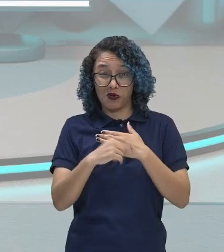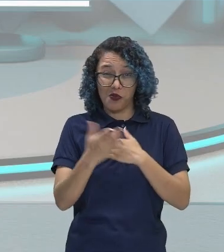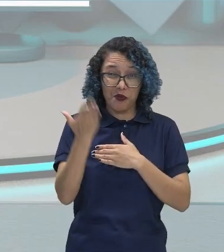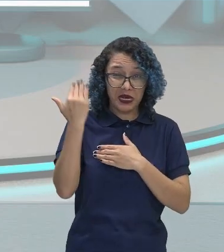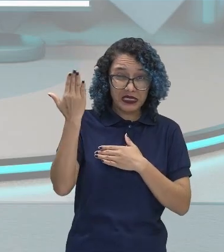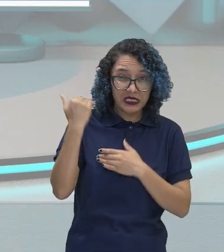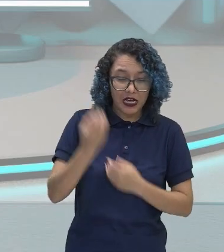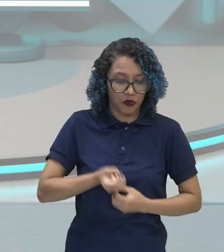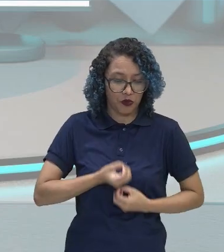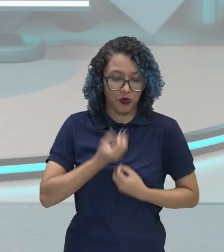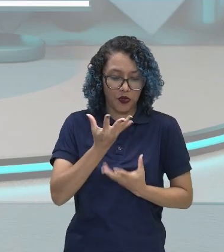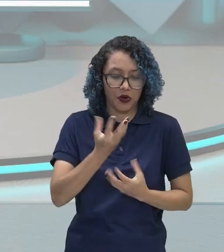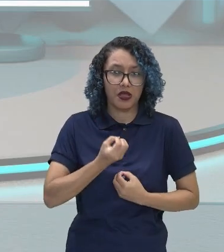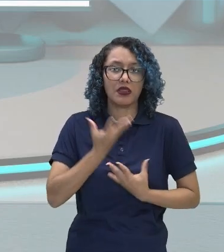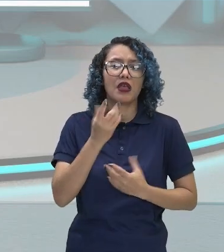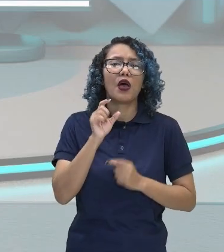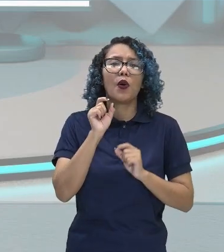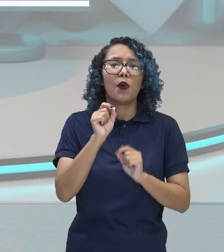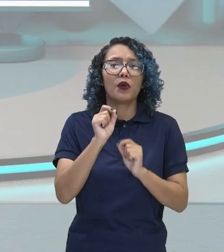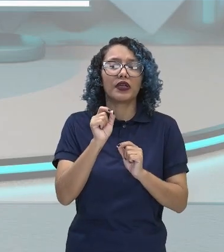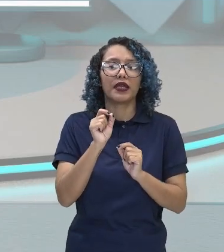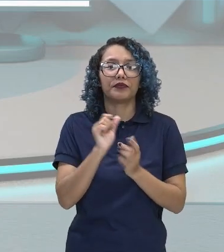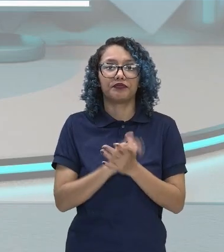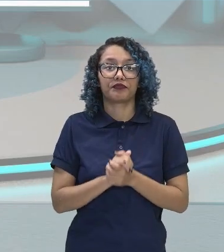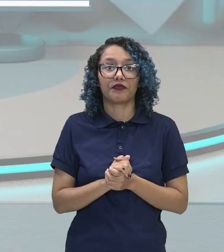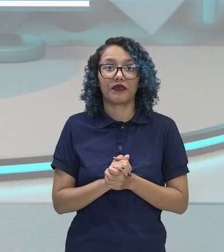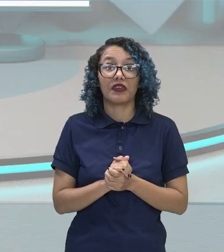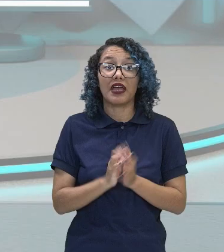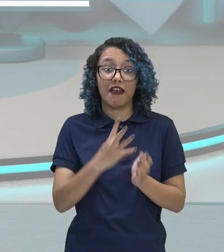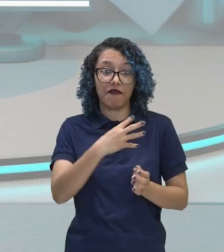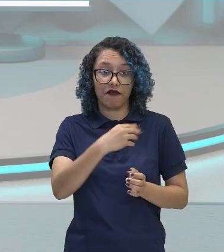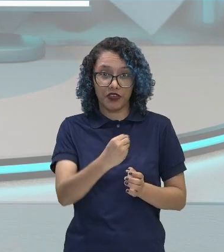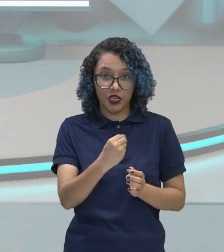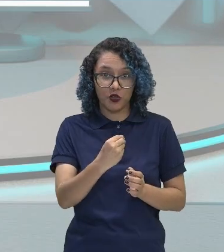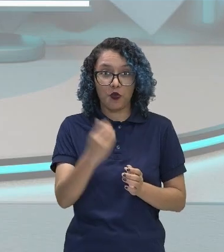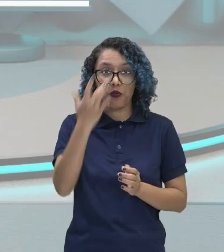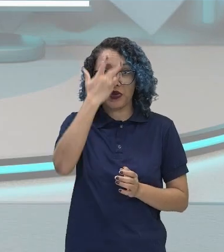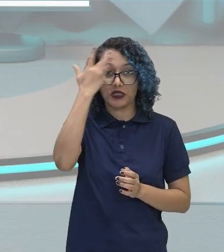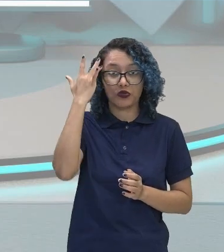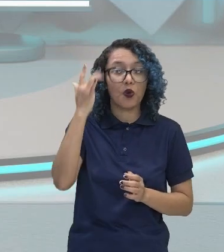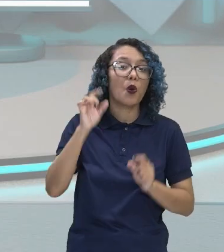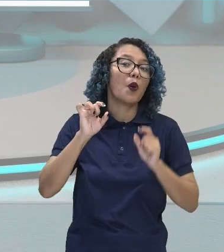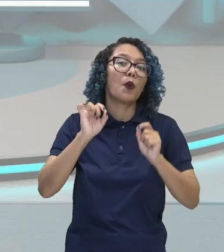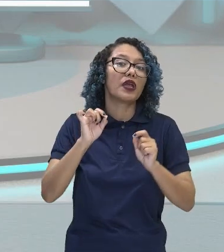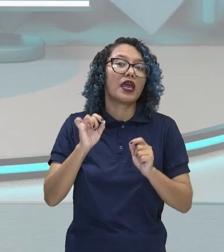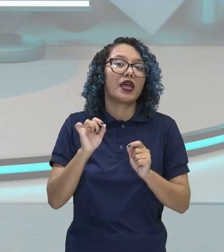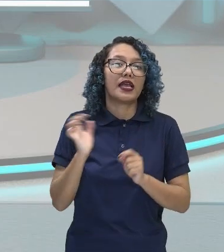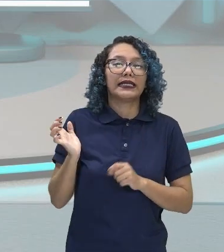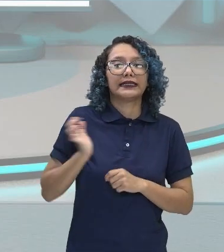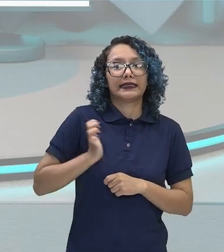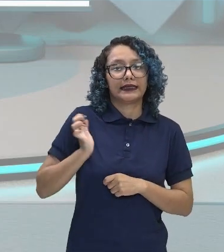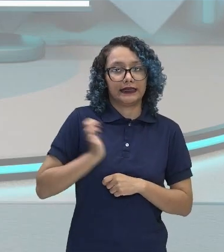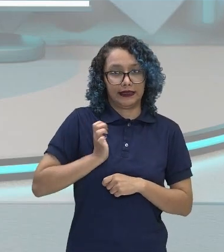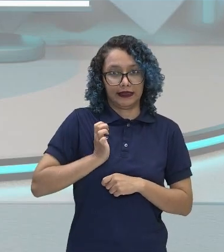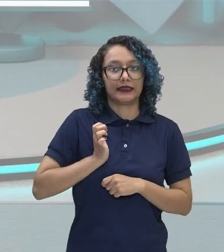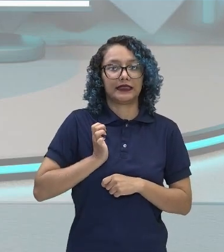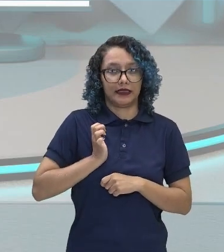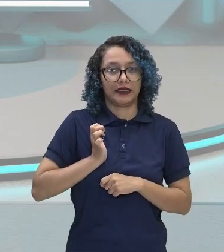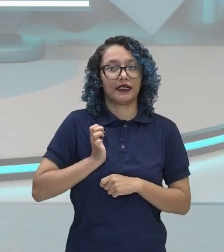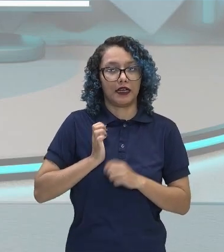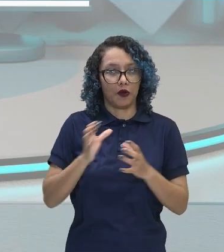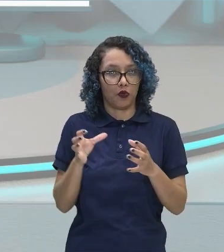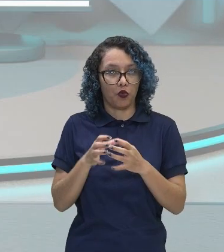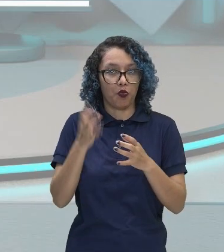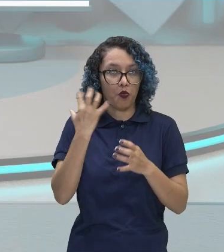período, são filhos de pessoas bem abastadas, pessoas que são da